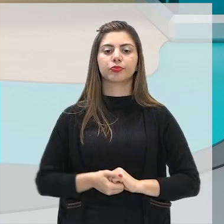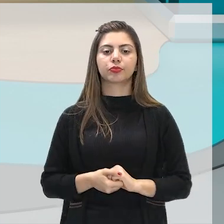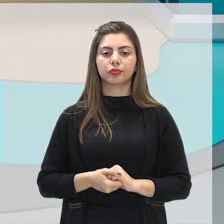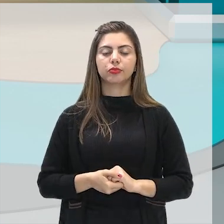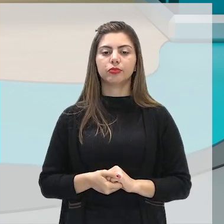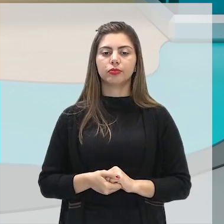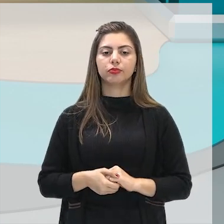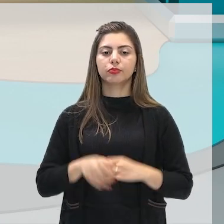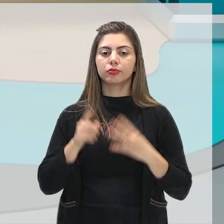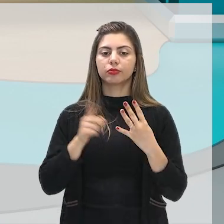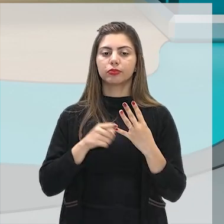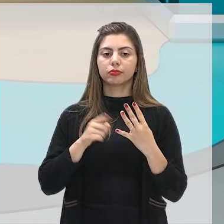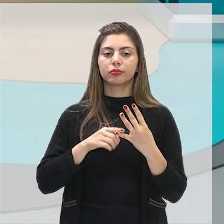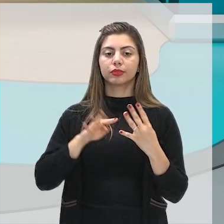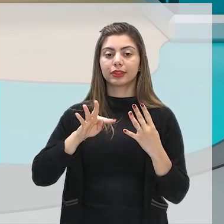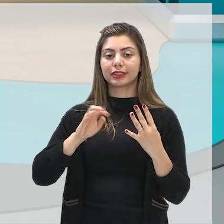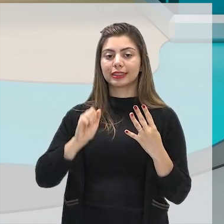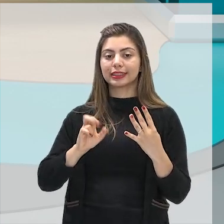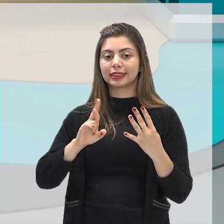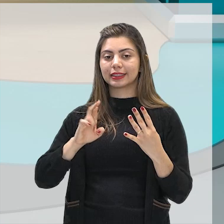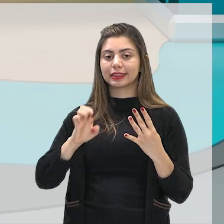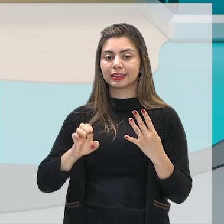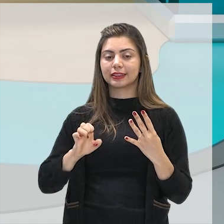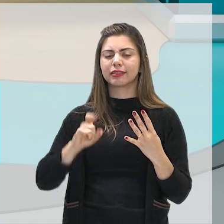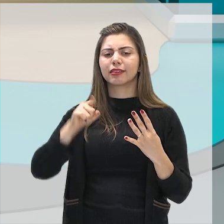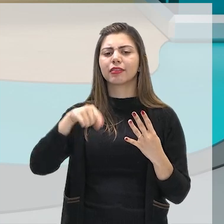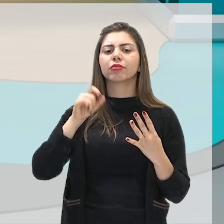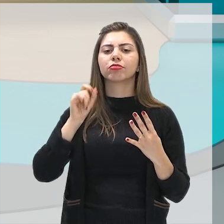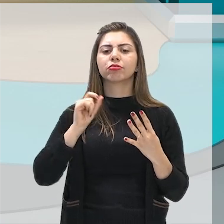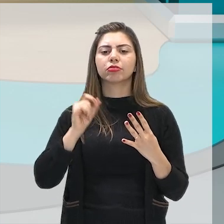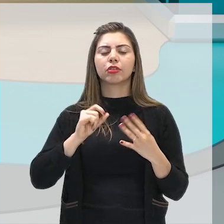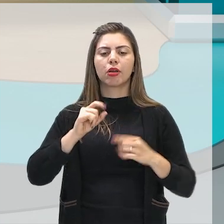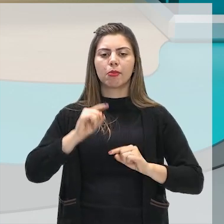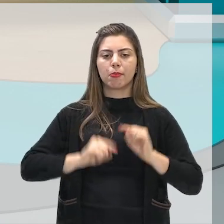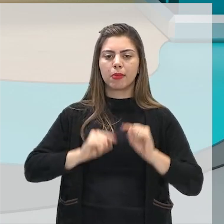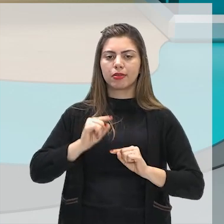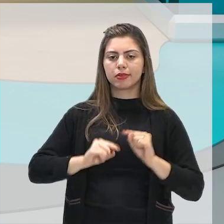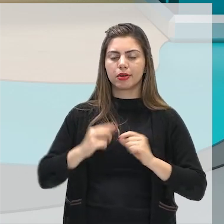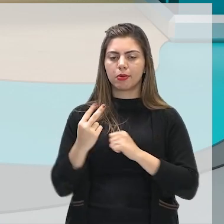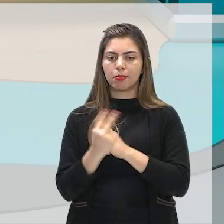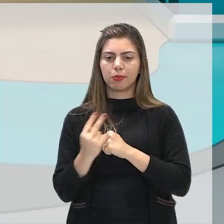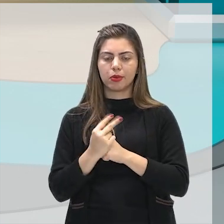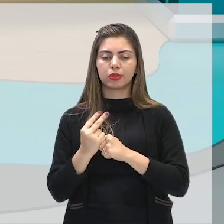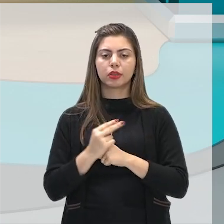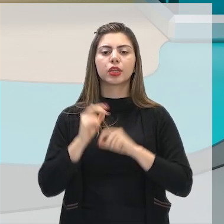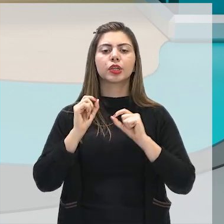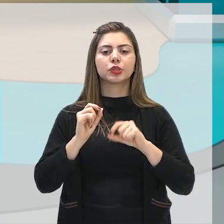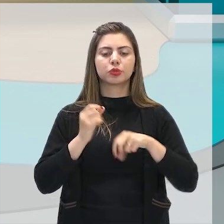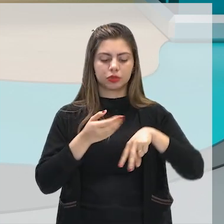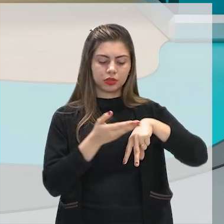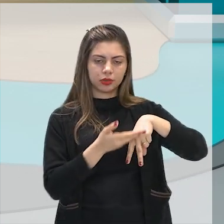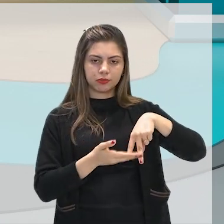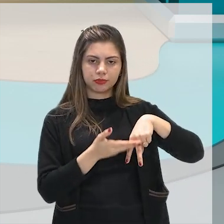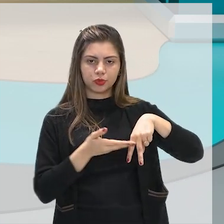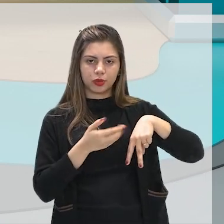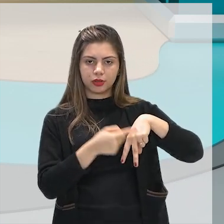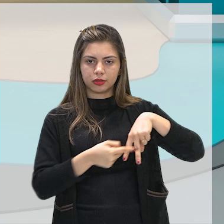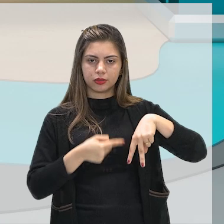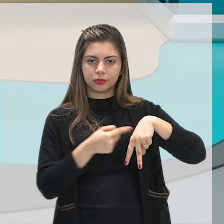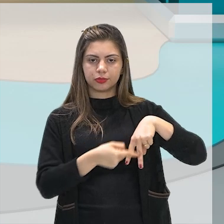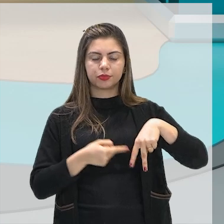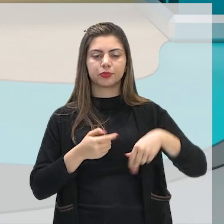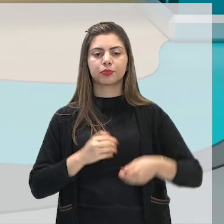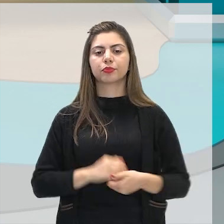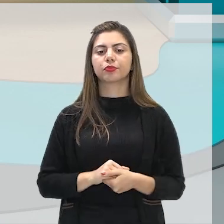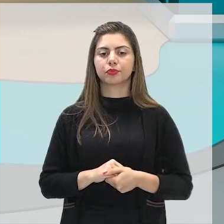Nós temos o tare, né, que é um equipamento que vai proteger aqui a região do quadril. E